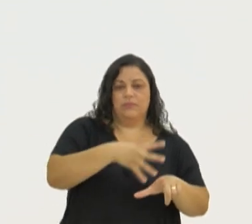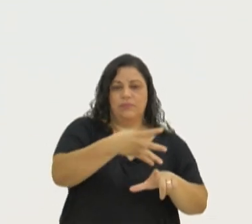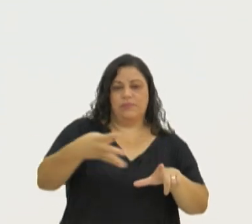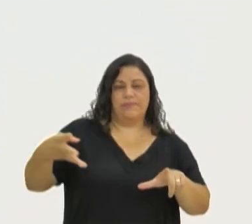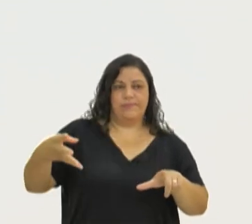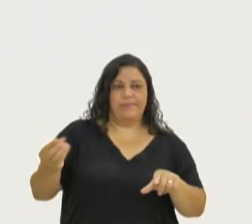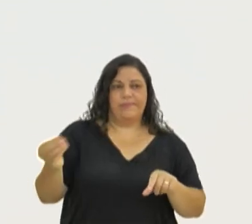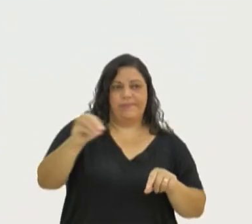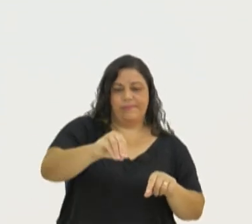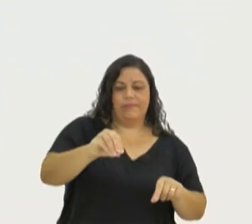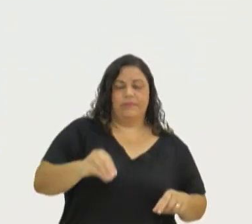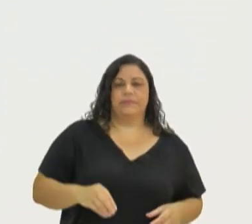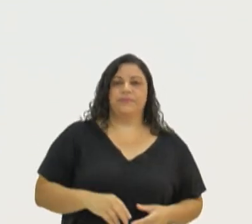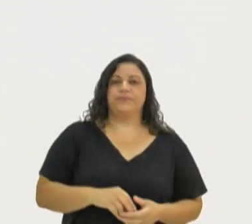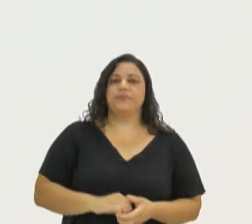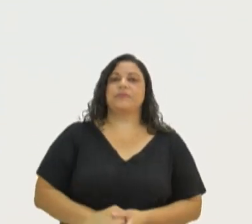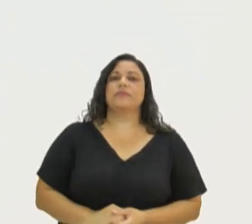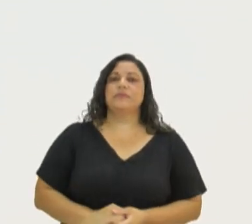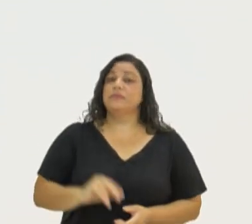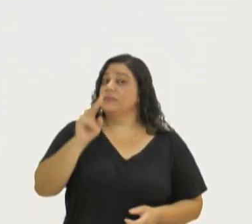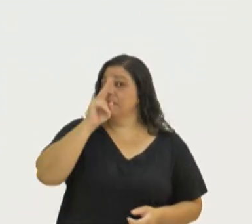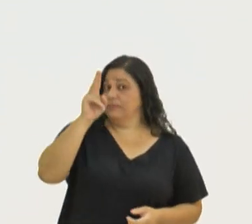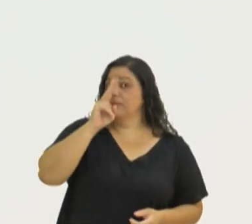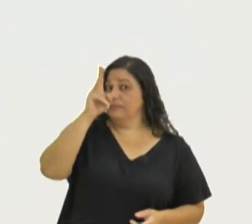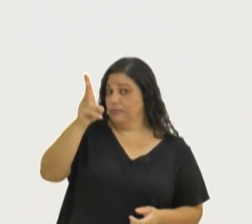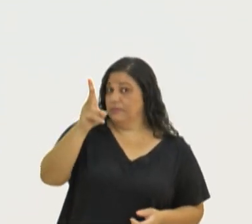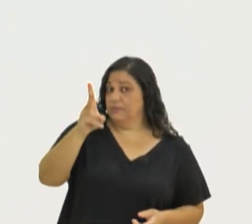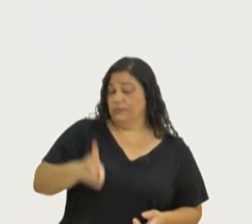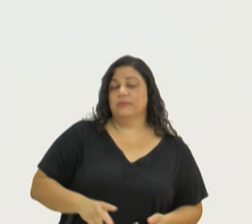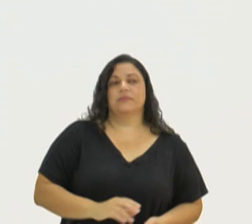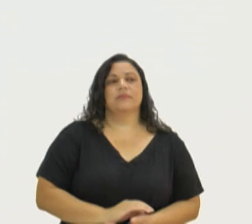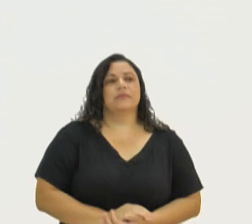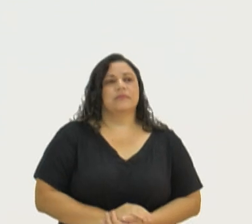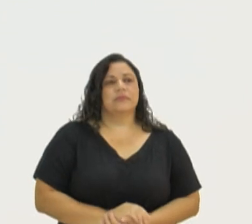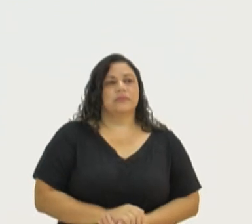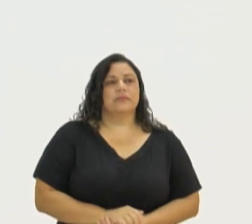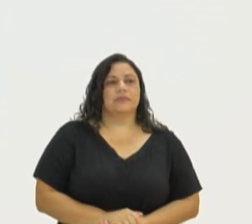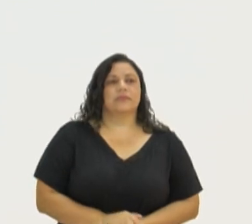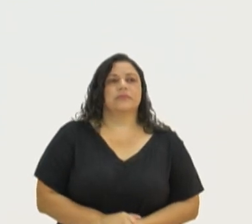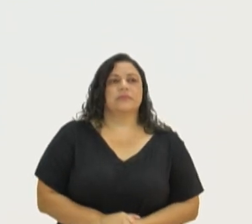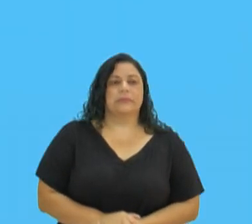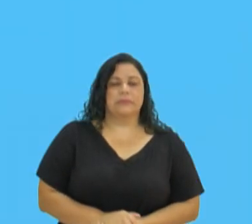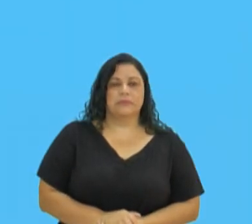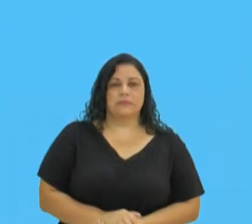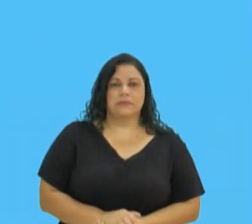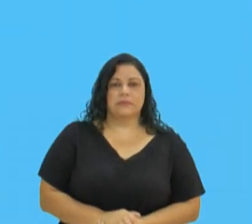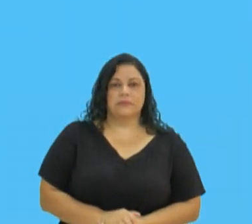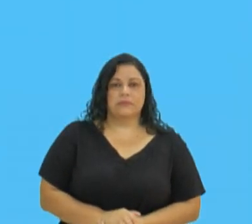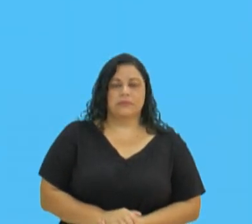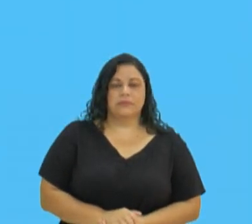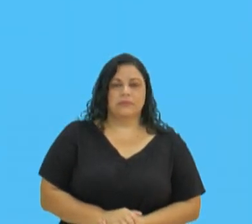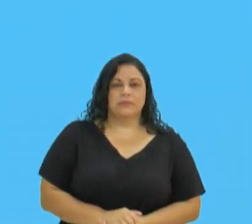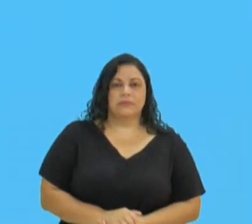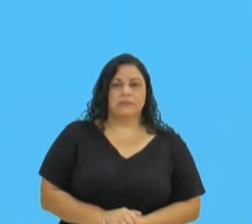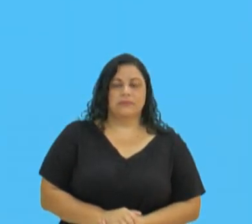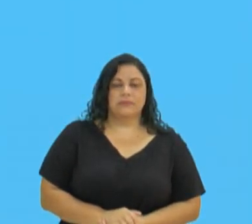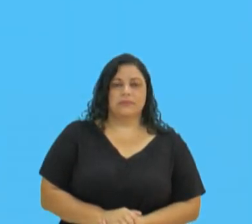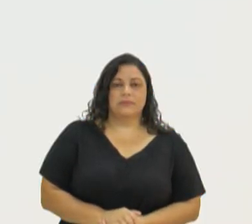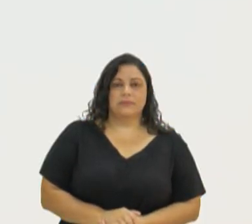ele se torna muito mais forte. Olha só, ele consegue abranger muito mais casas. E por fim, chegamos